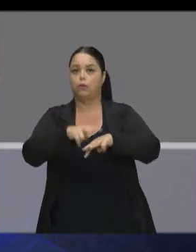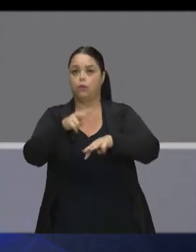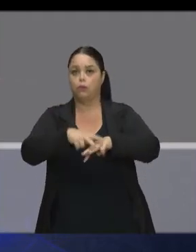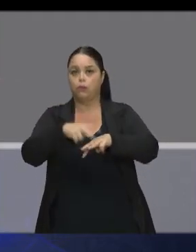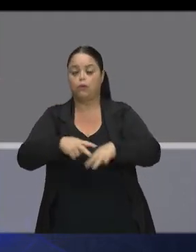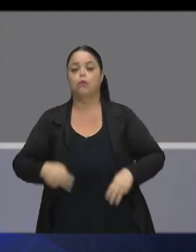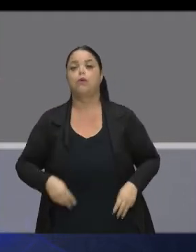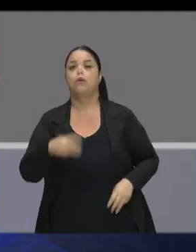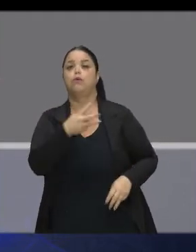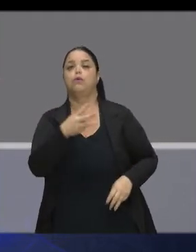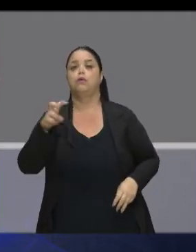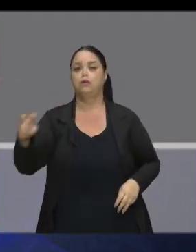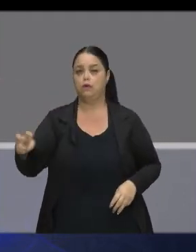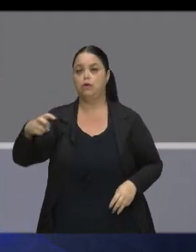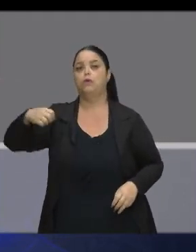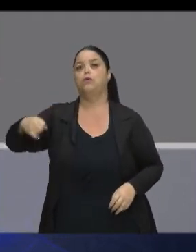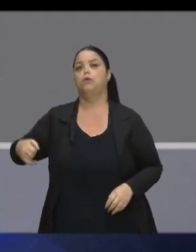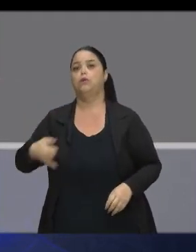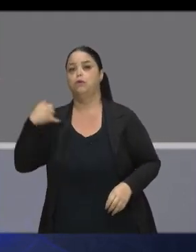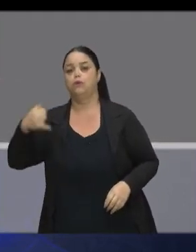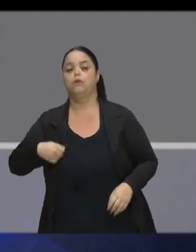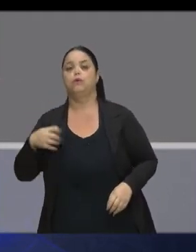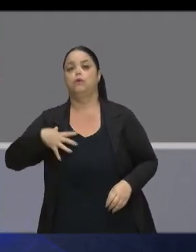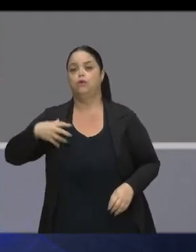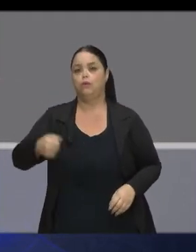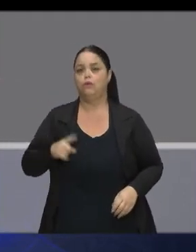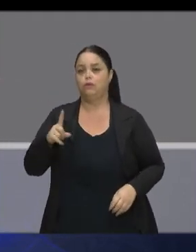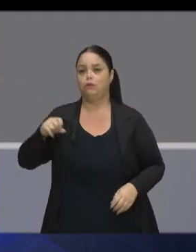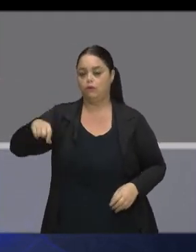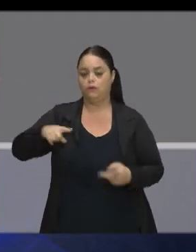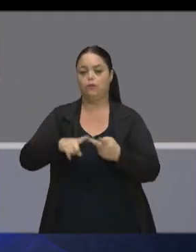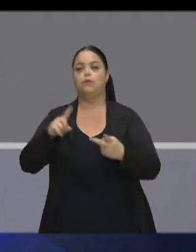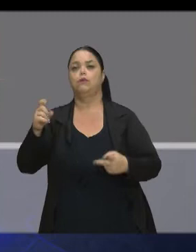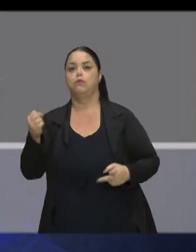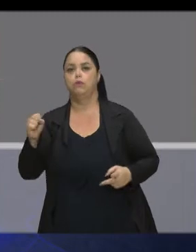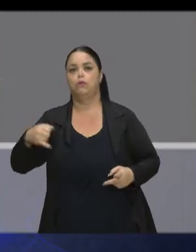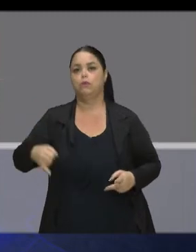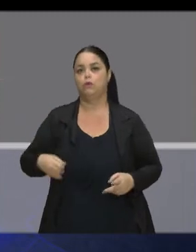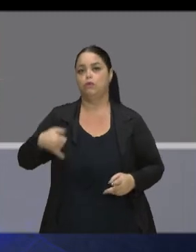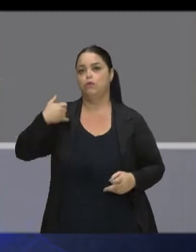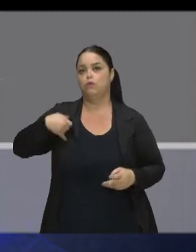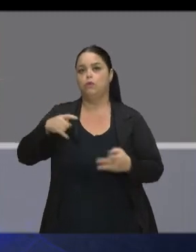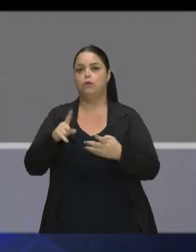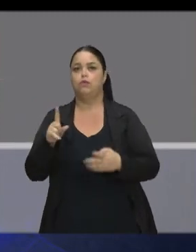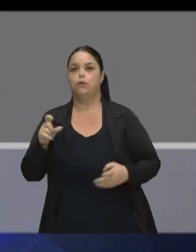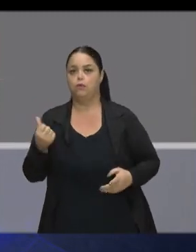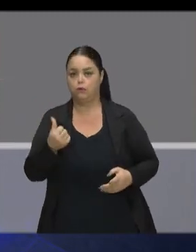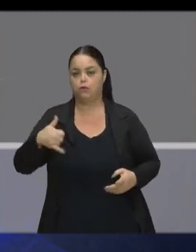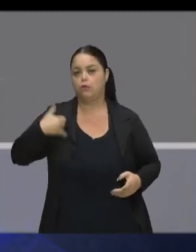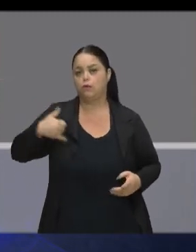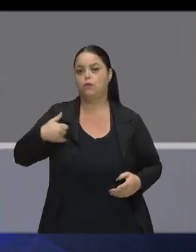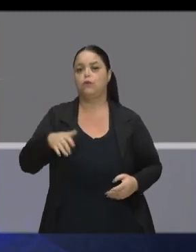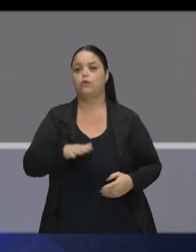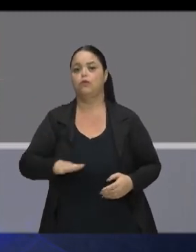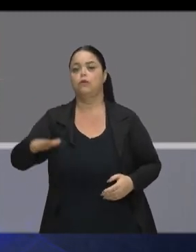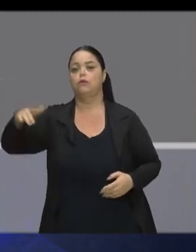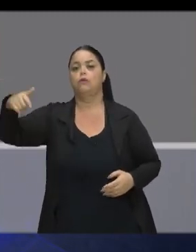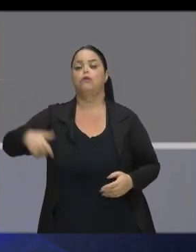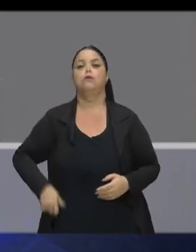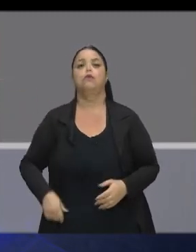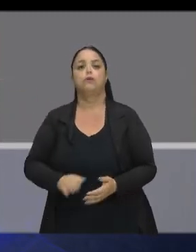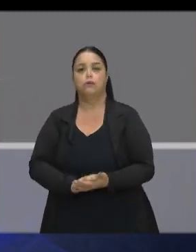35 anos, com um filho de 10 anos, outro de 8 anos e outra de 6. E mesmo